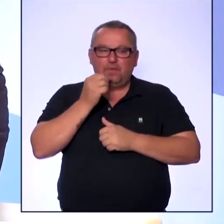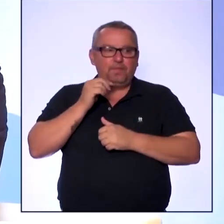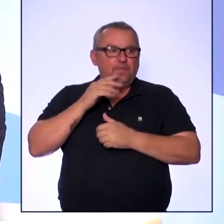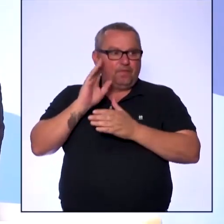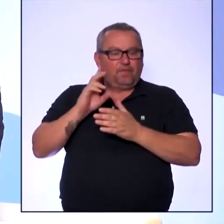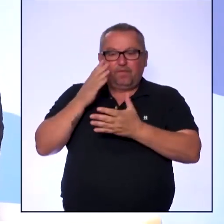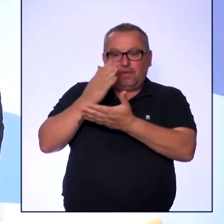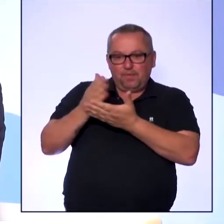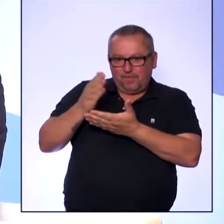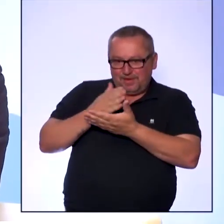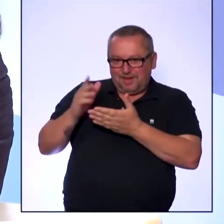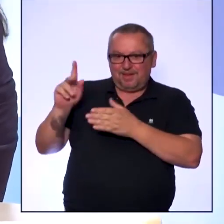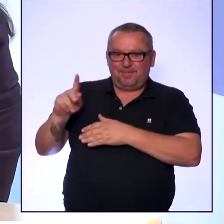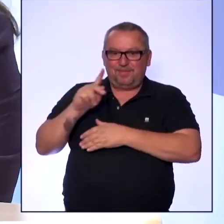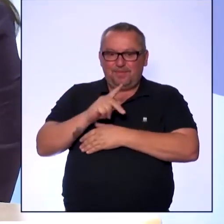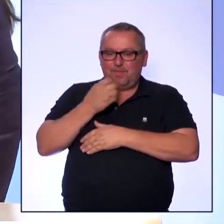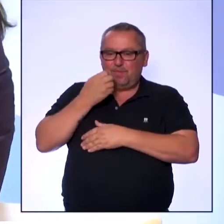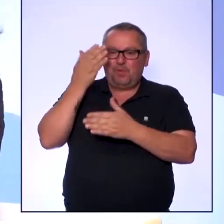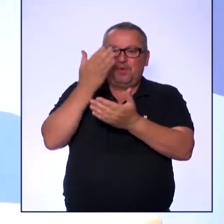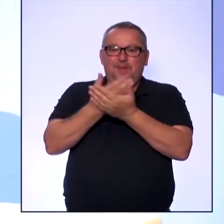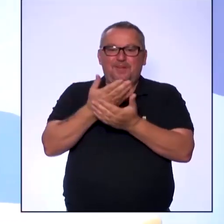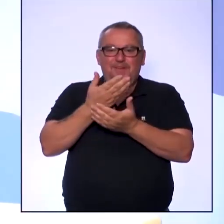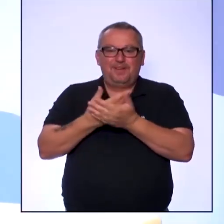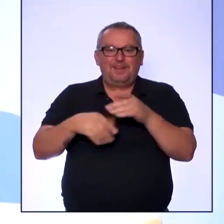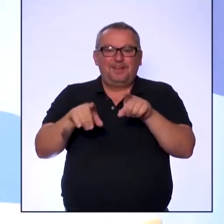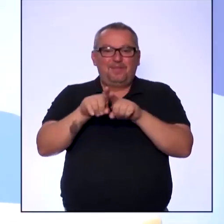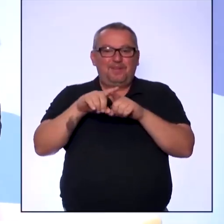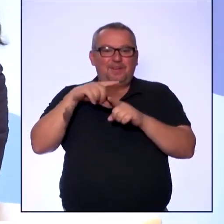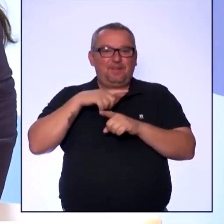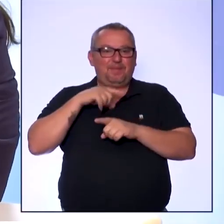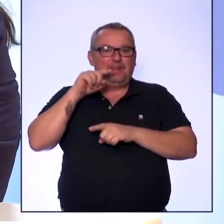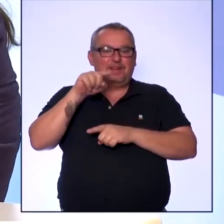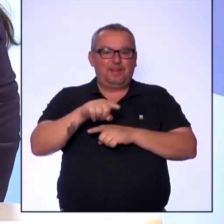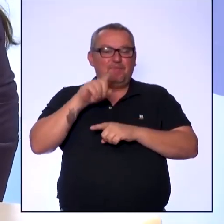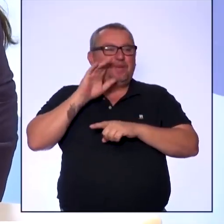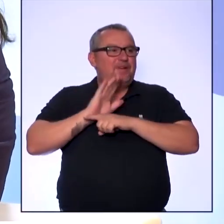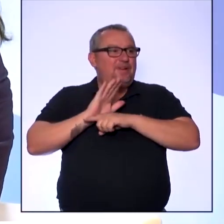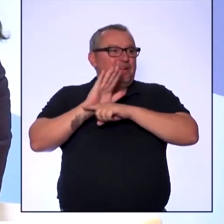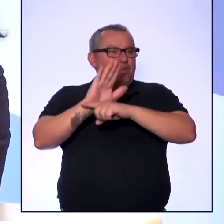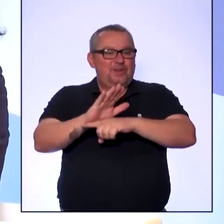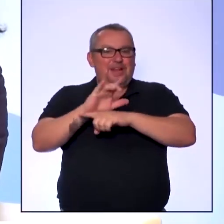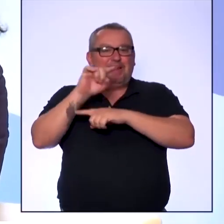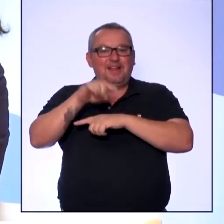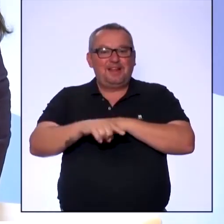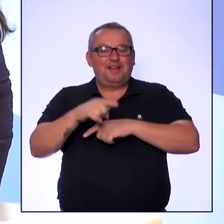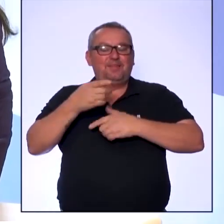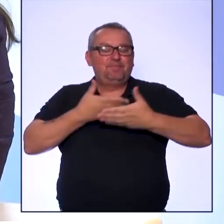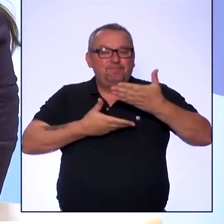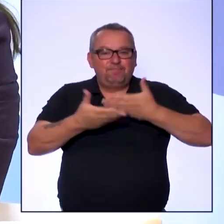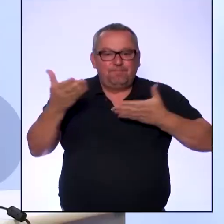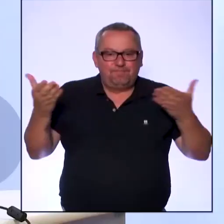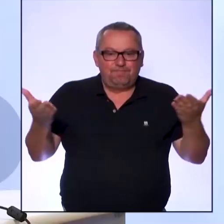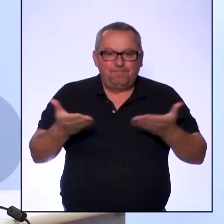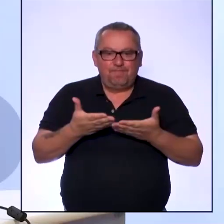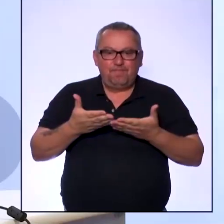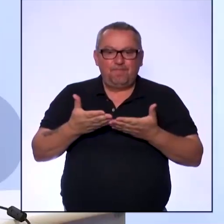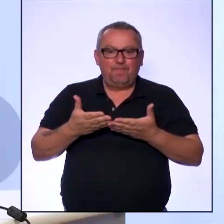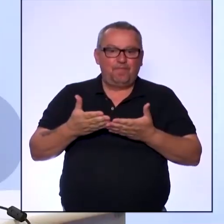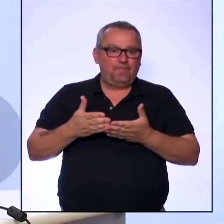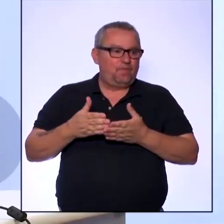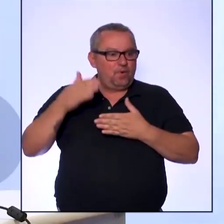Antônio, agora é com você. Uma boa aula. Estamos aqui para lhe apoiar nessa mediação de hoje. Obrigado,